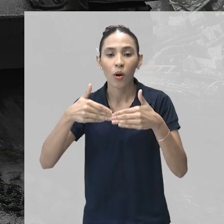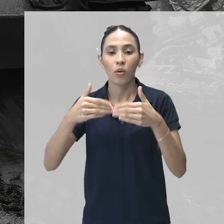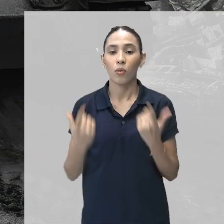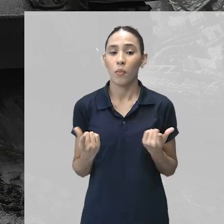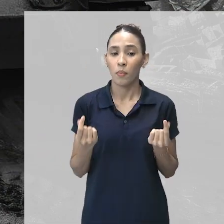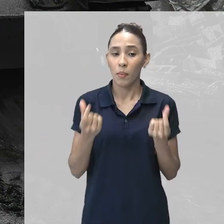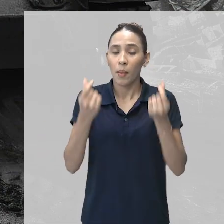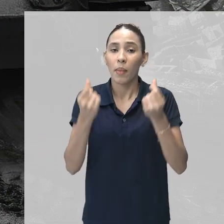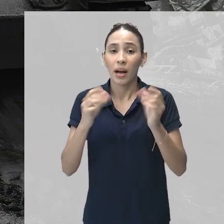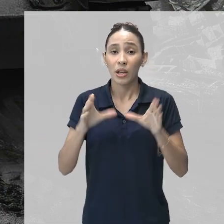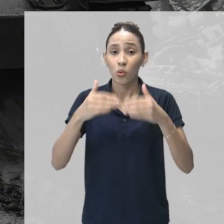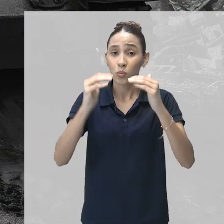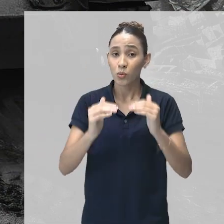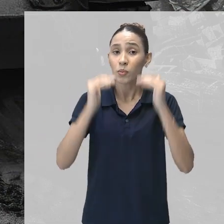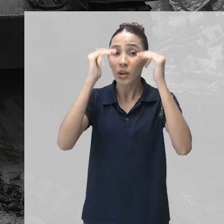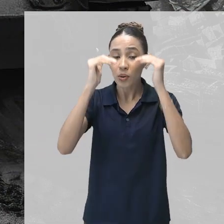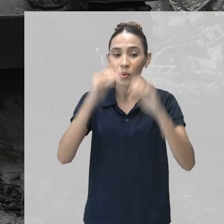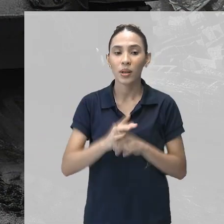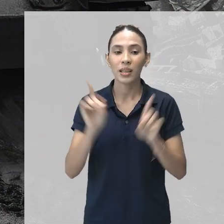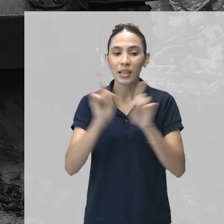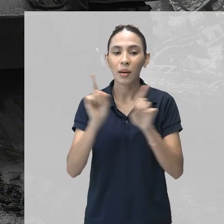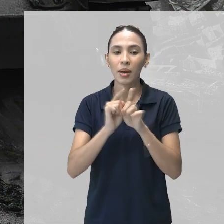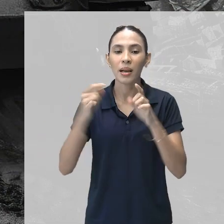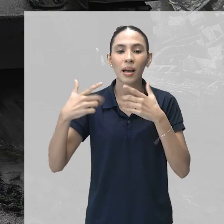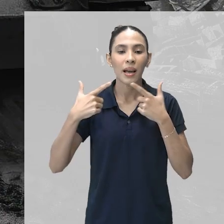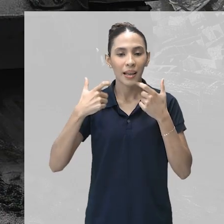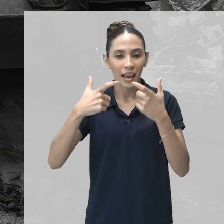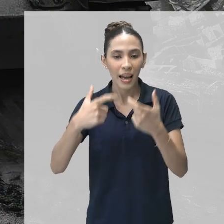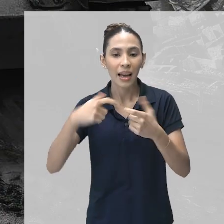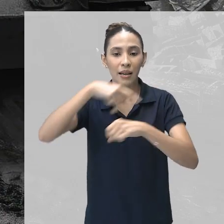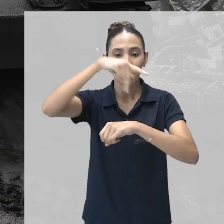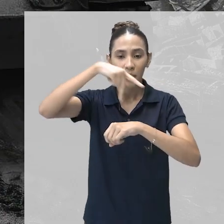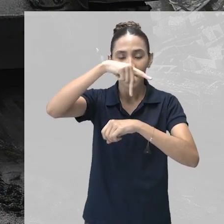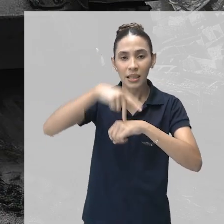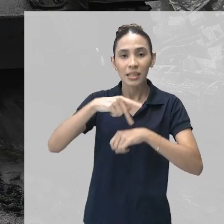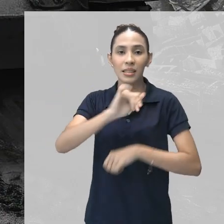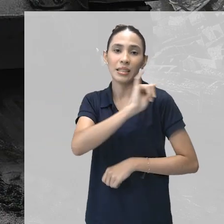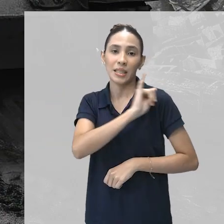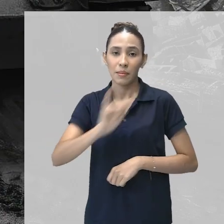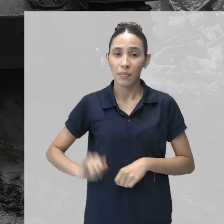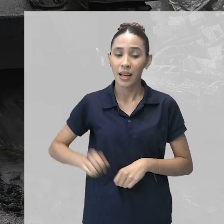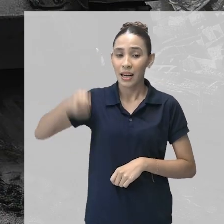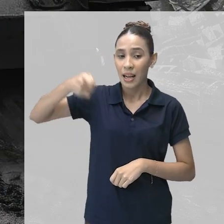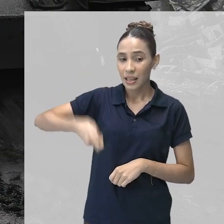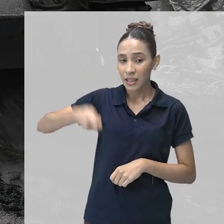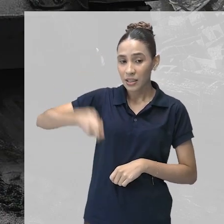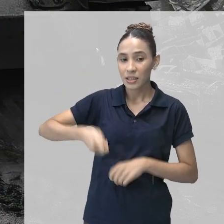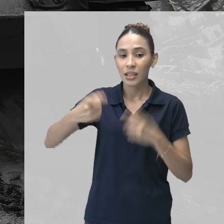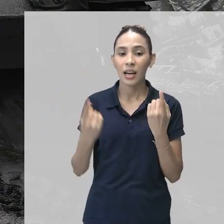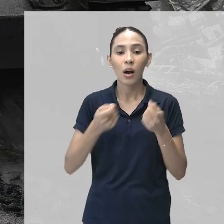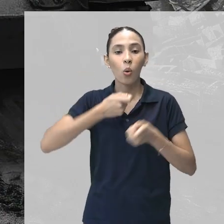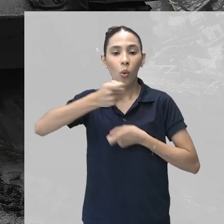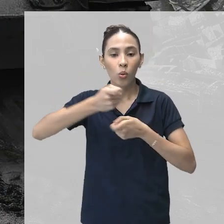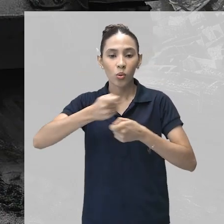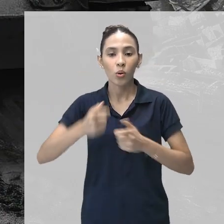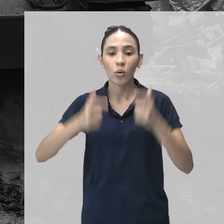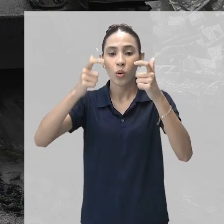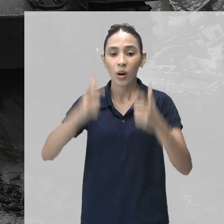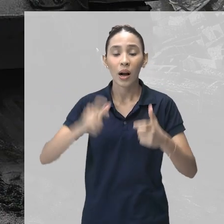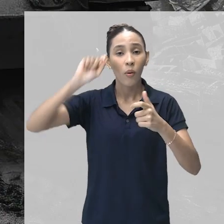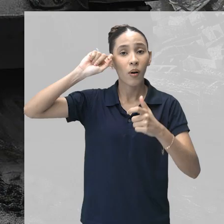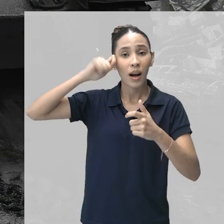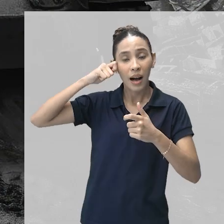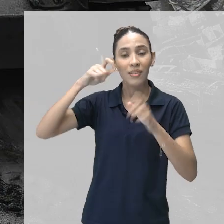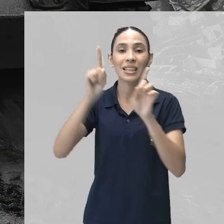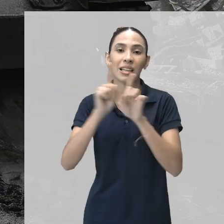das elites, certo? E rivalidades entre as nações imperialistas pelo controle territorial